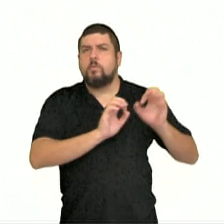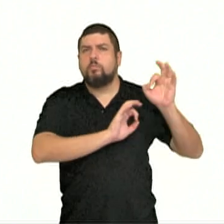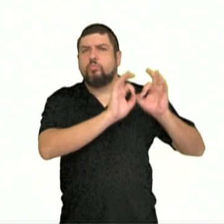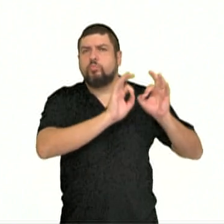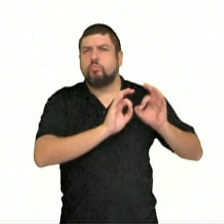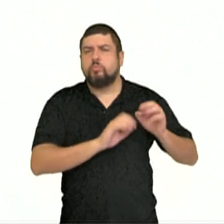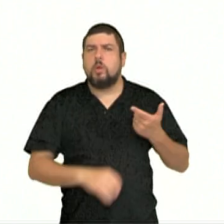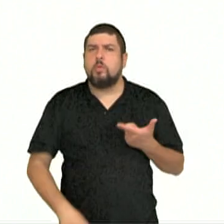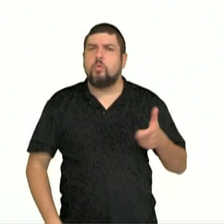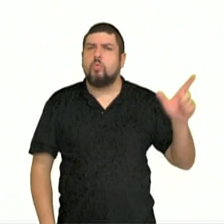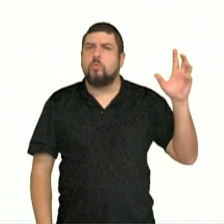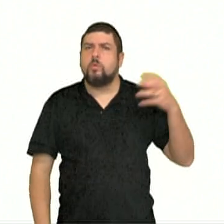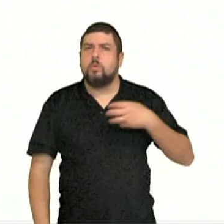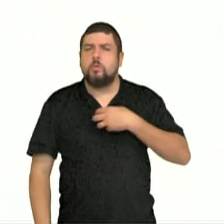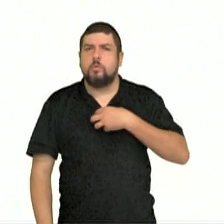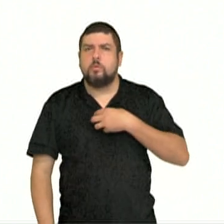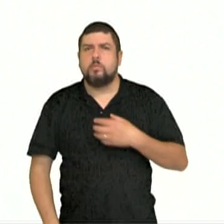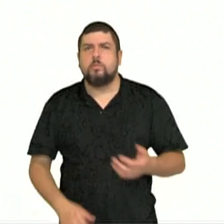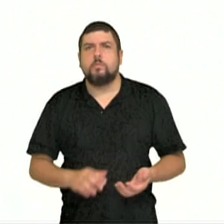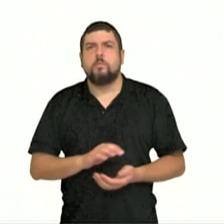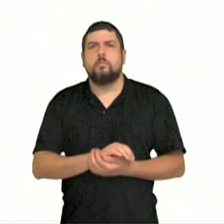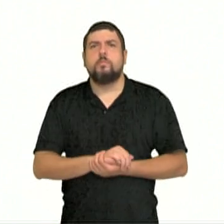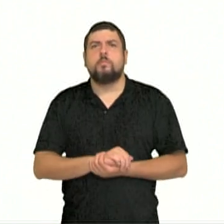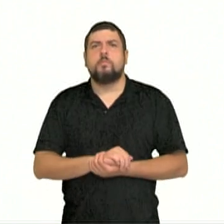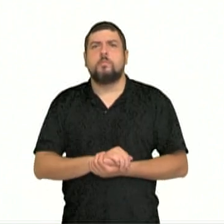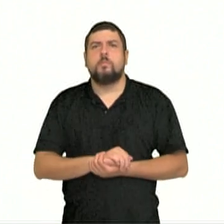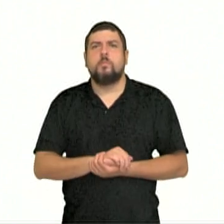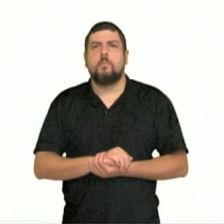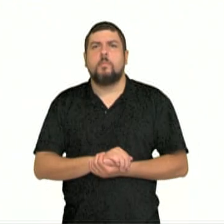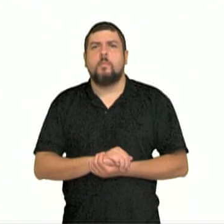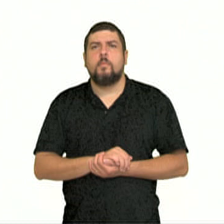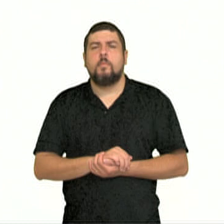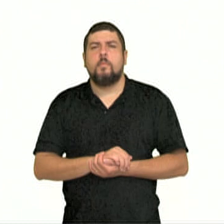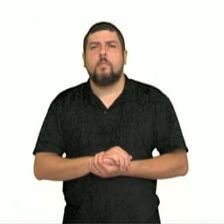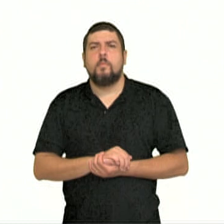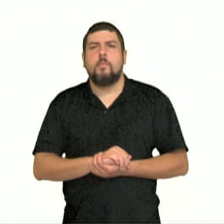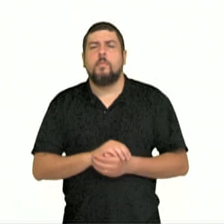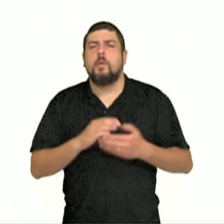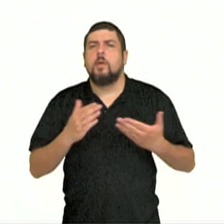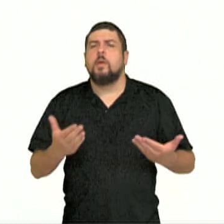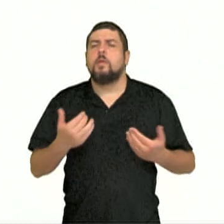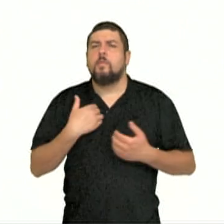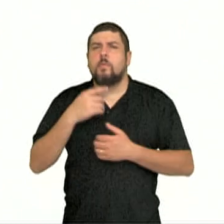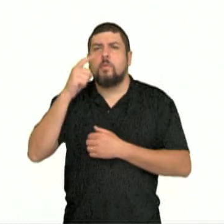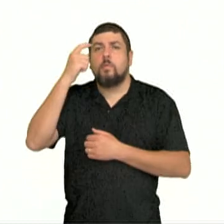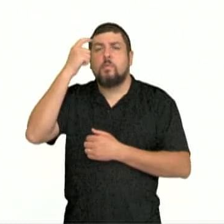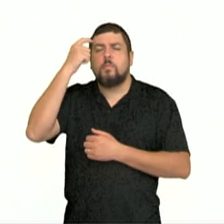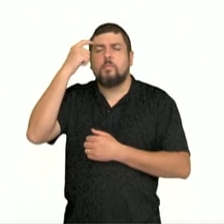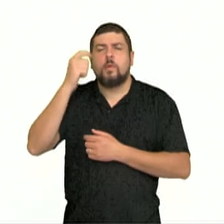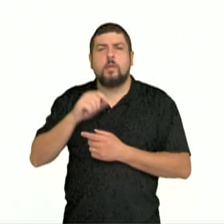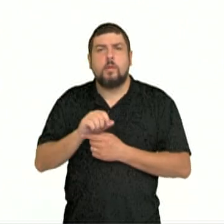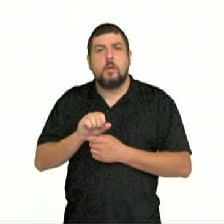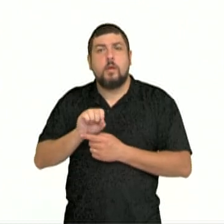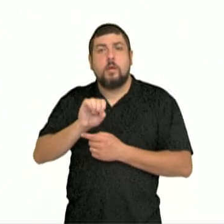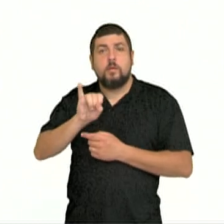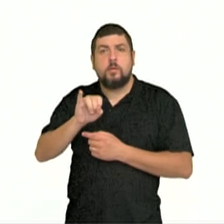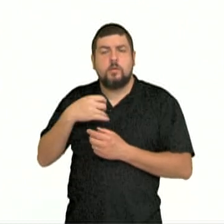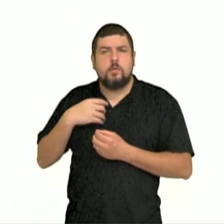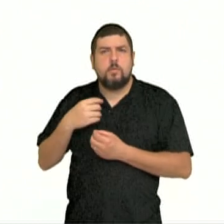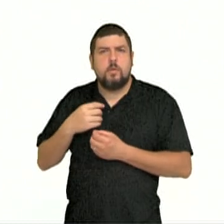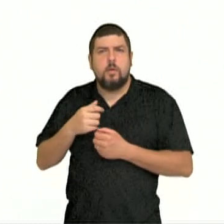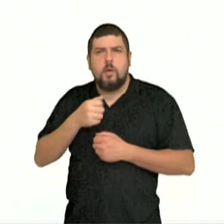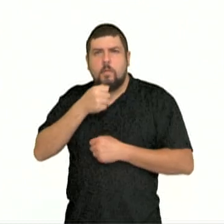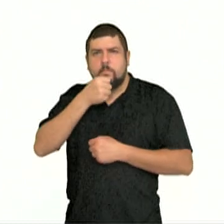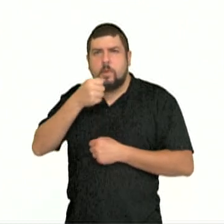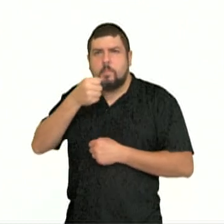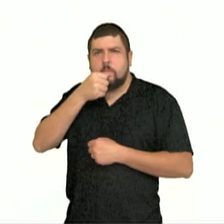feito outras perguntas. O que que nós temos que pensar, então, quando nós pensamos na produção de uma